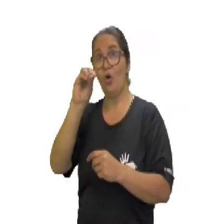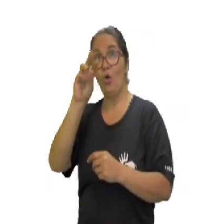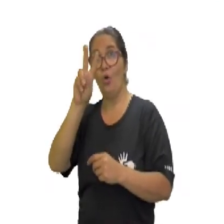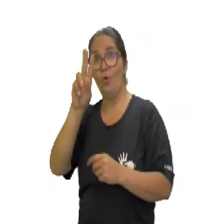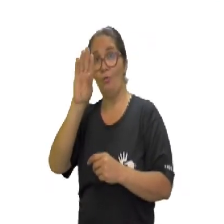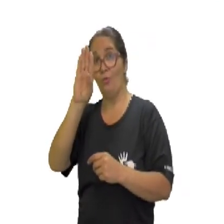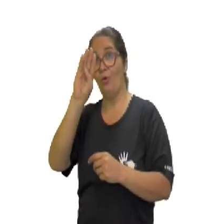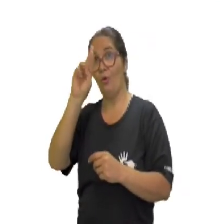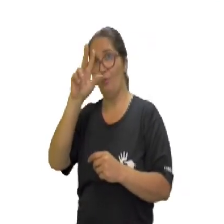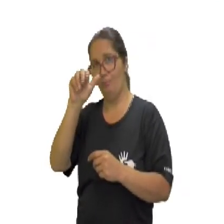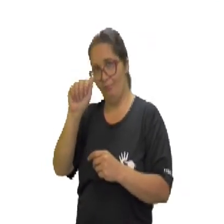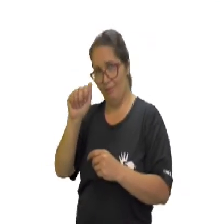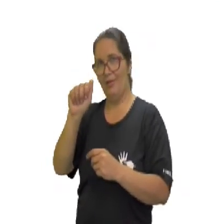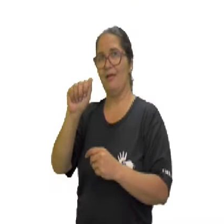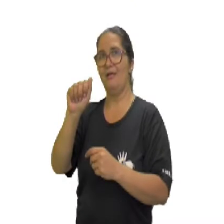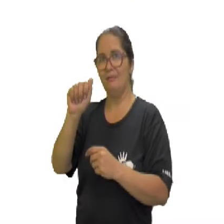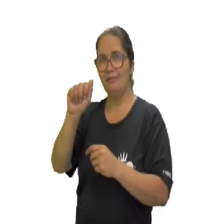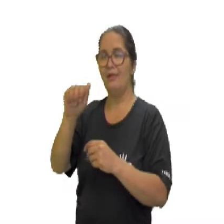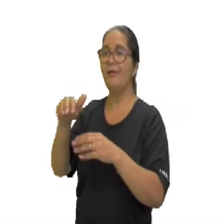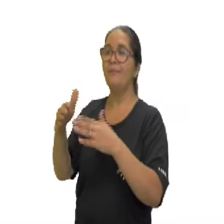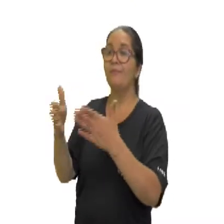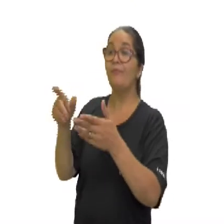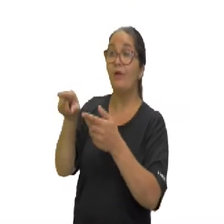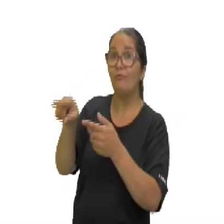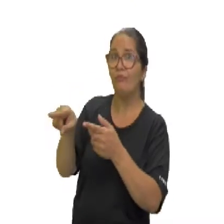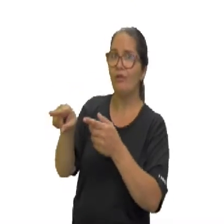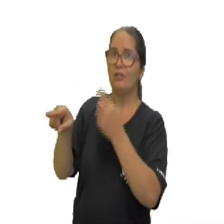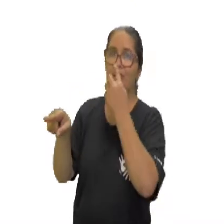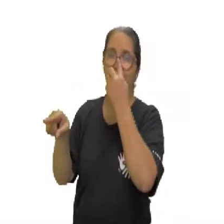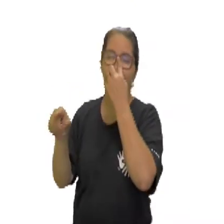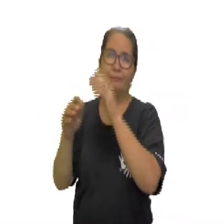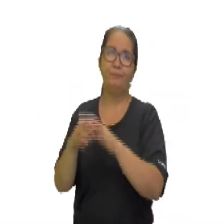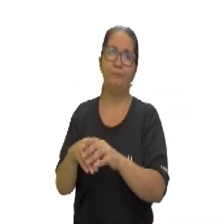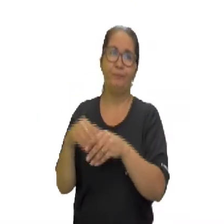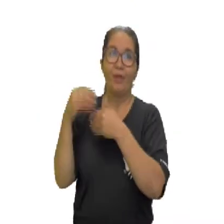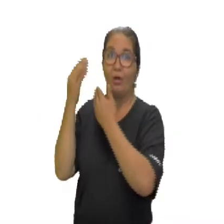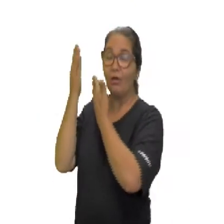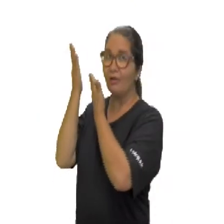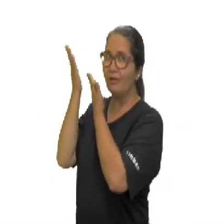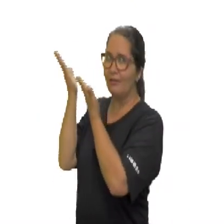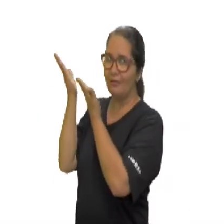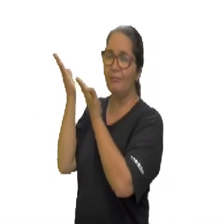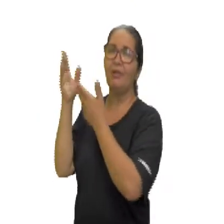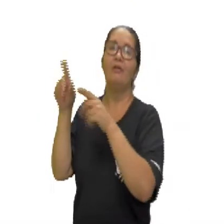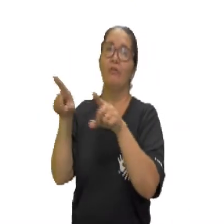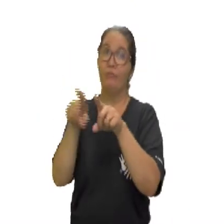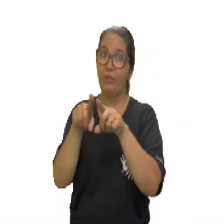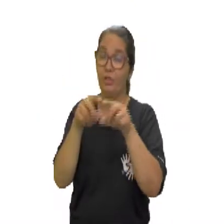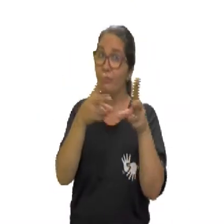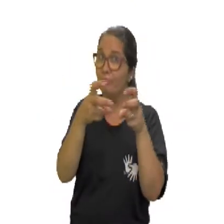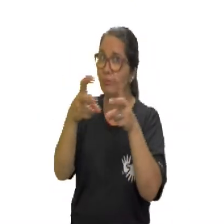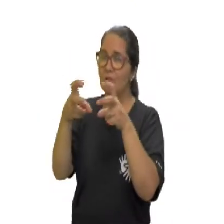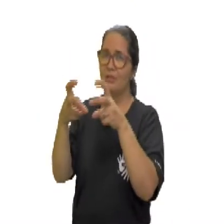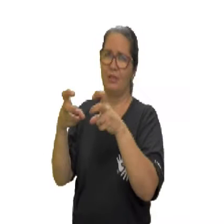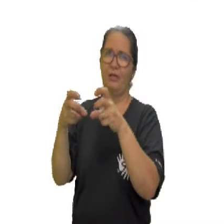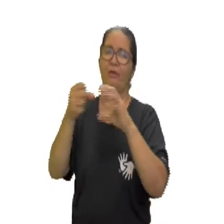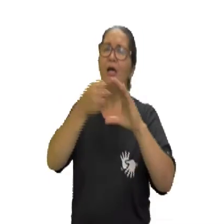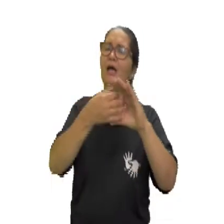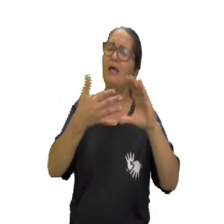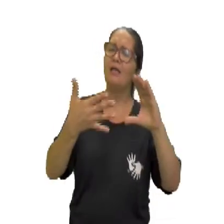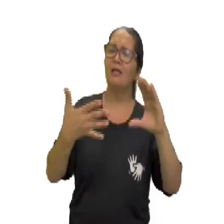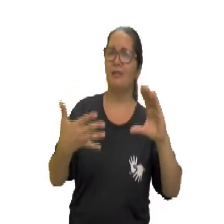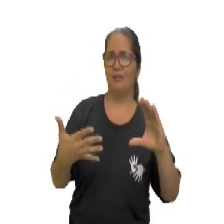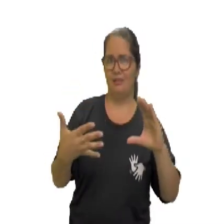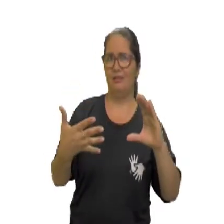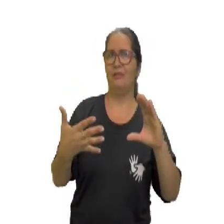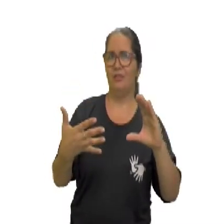água. Olha lá, áreas alagadas, eu acabei de falar com vocês, é sobre isso. Olha lá as características da vegetação.